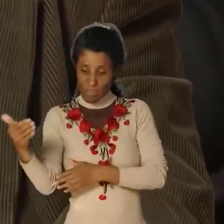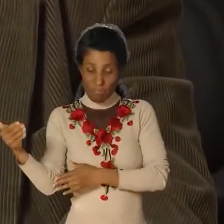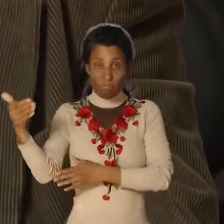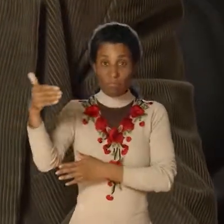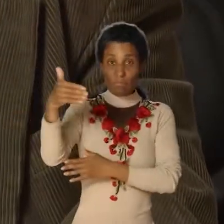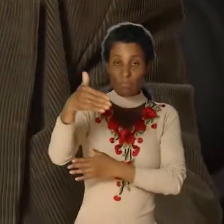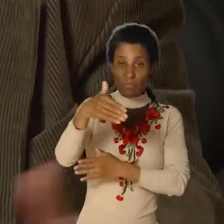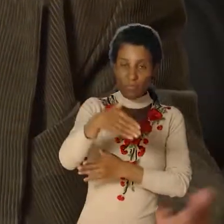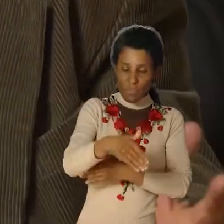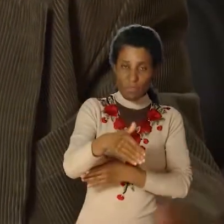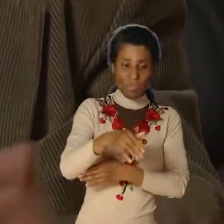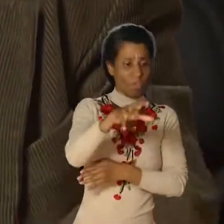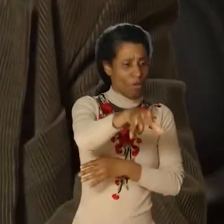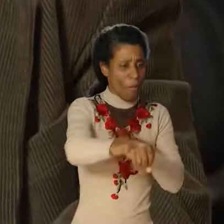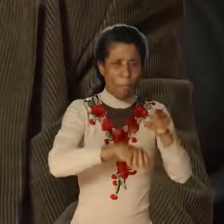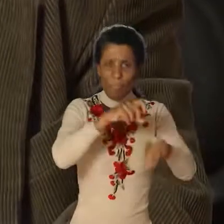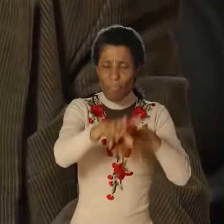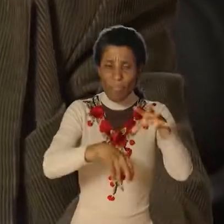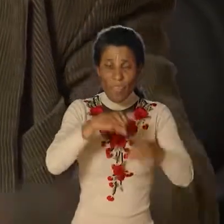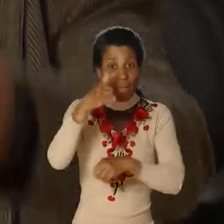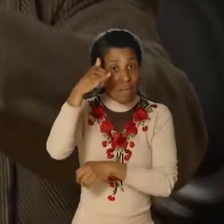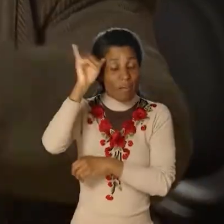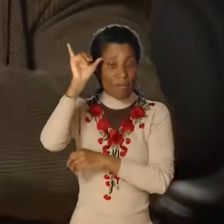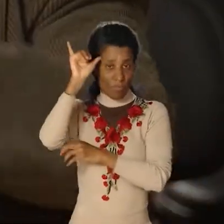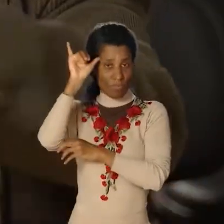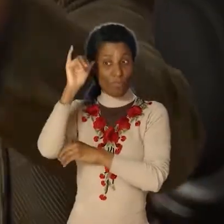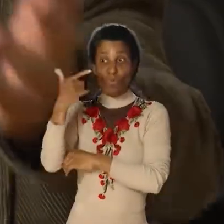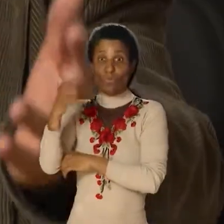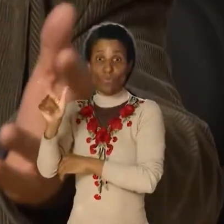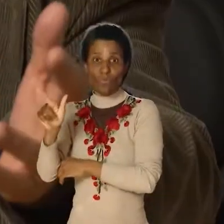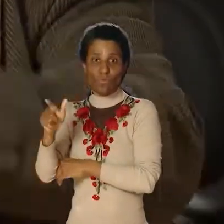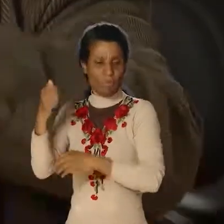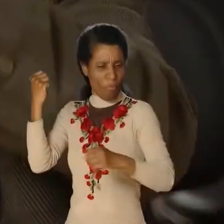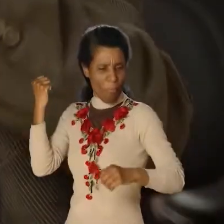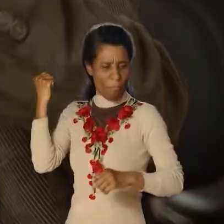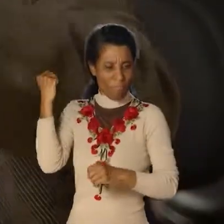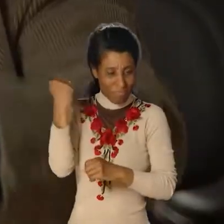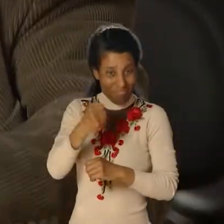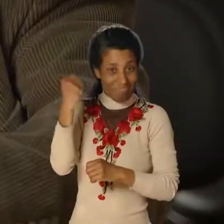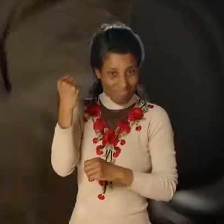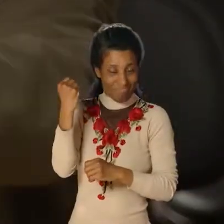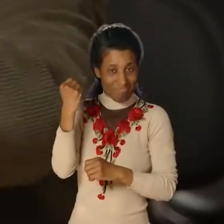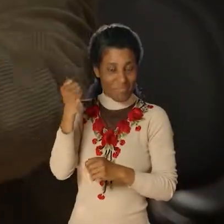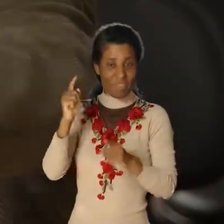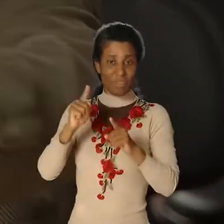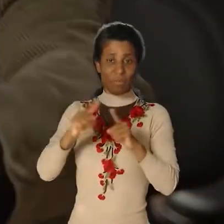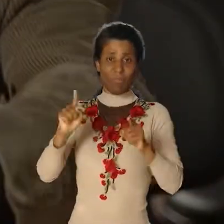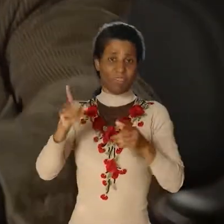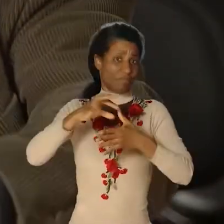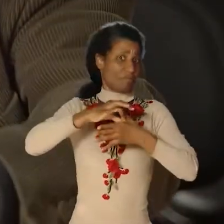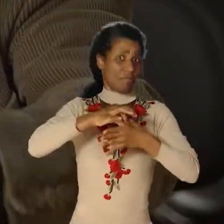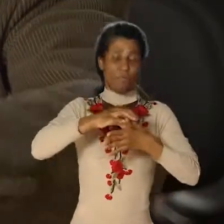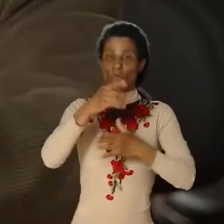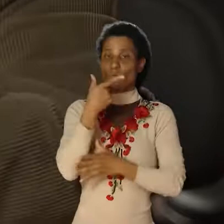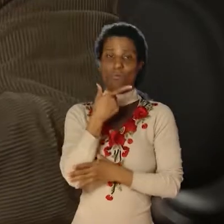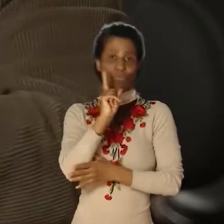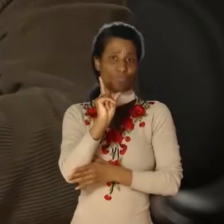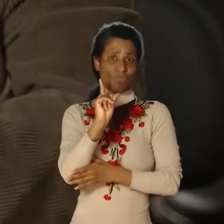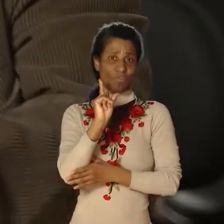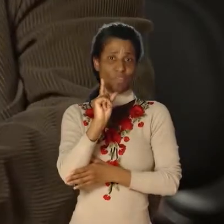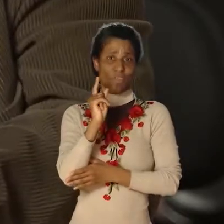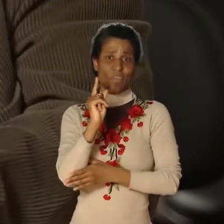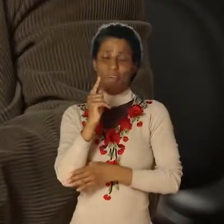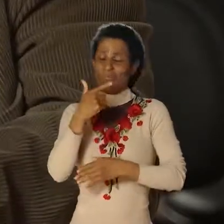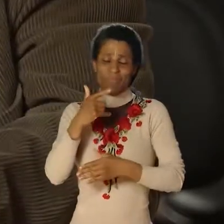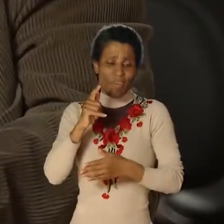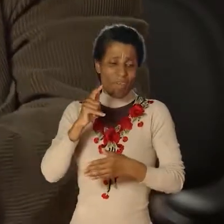ele era um agente que veio para cá pegar gado que não era dele, para matar aquelas reses, mas eles nem